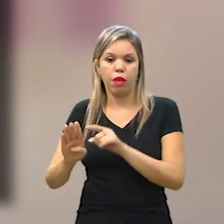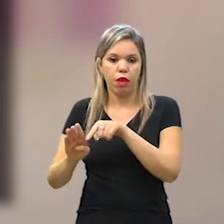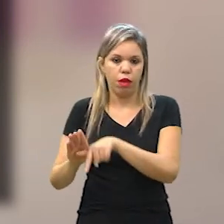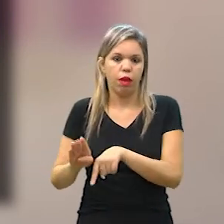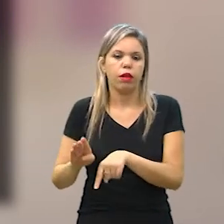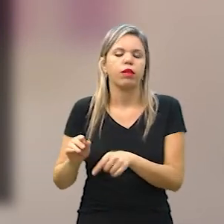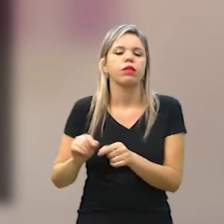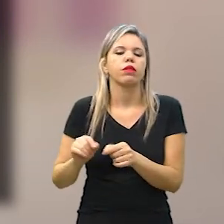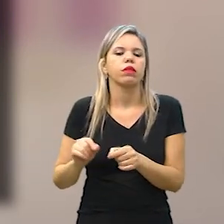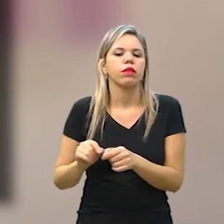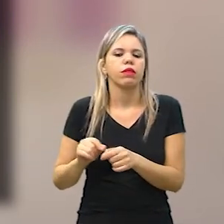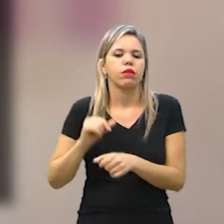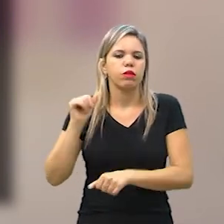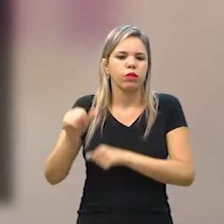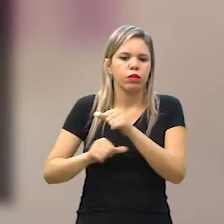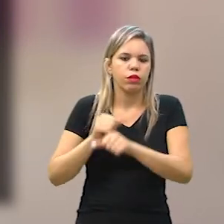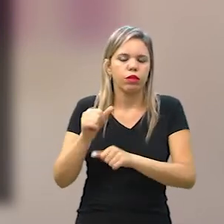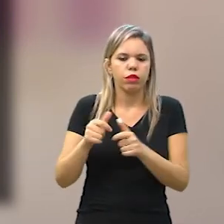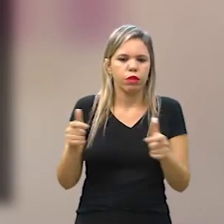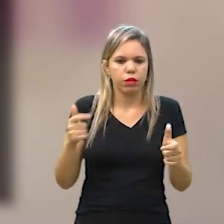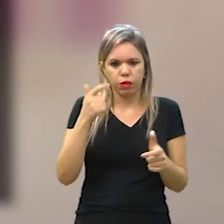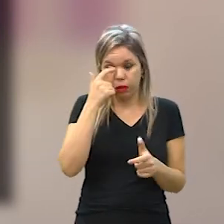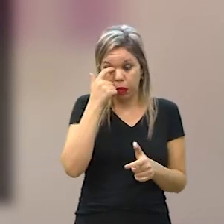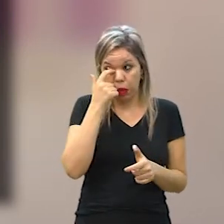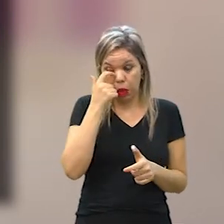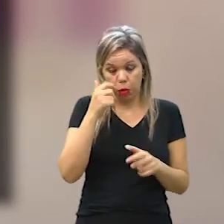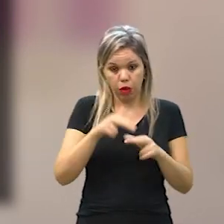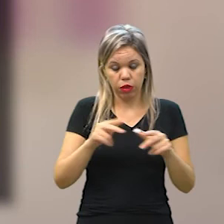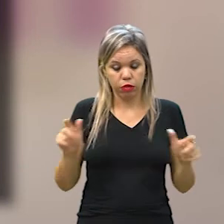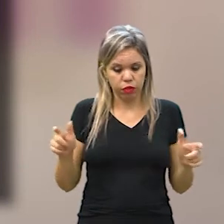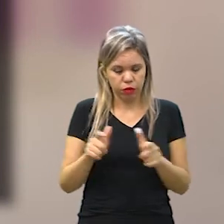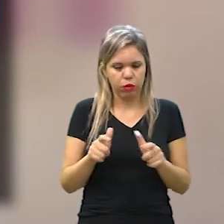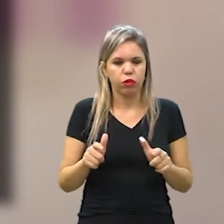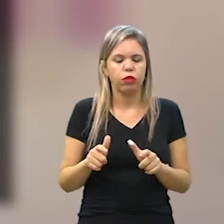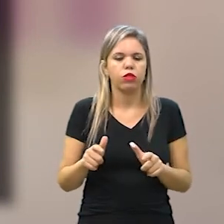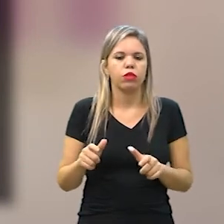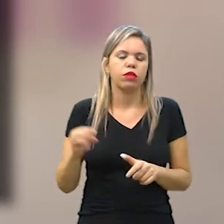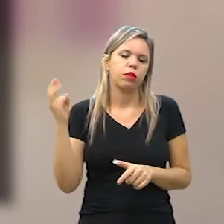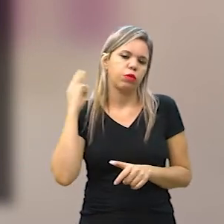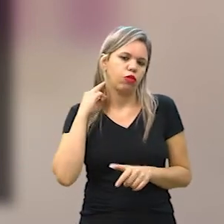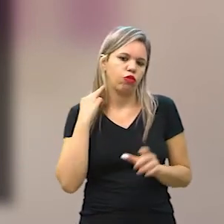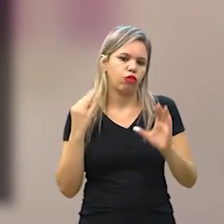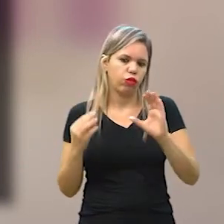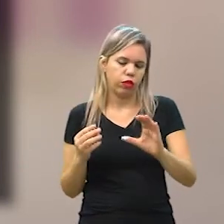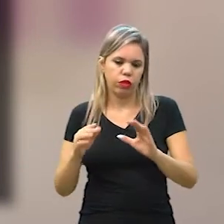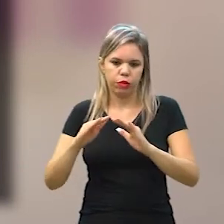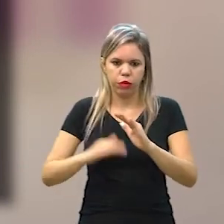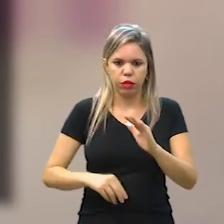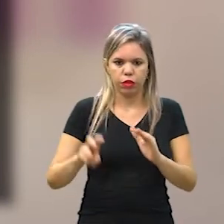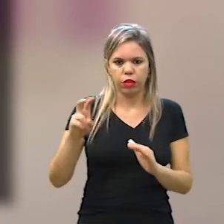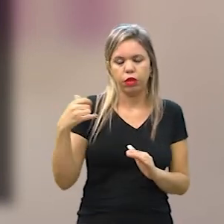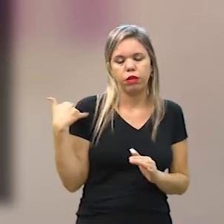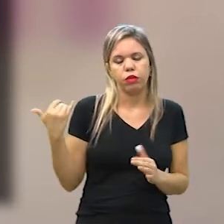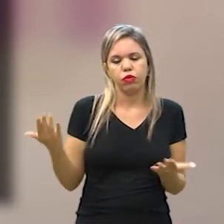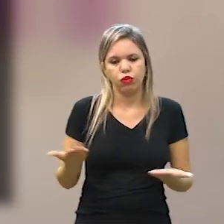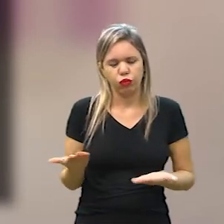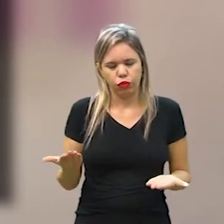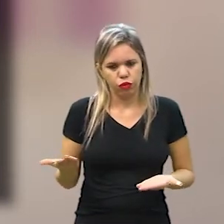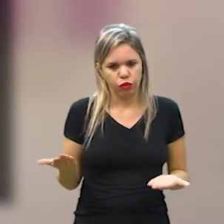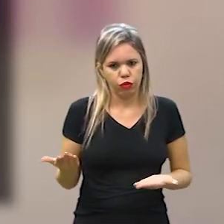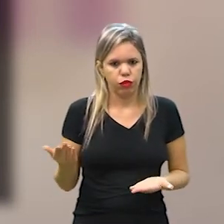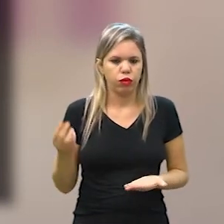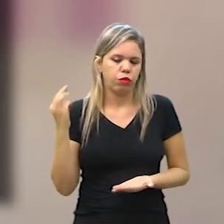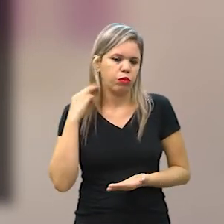vem se tornando, né, pela diminuição do meningococo C na faixa etária abaixo de 5 anos, hoje em